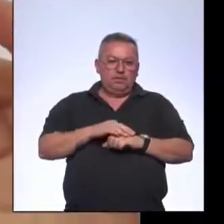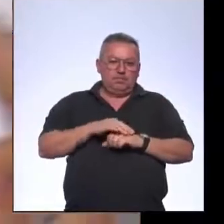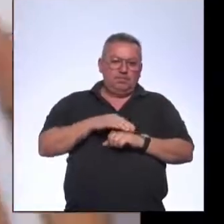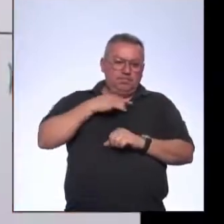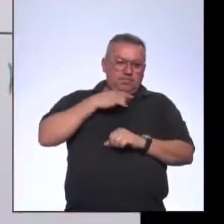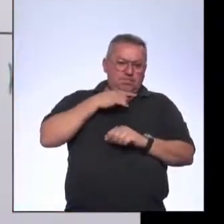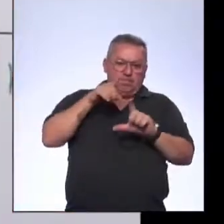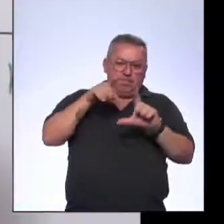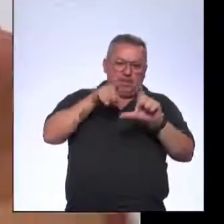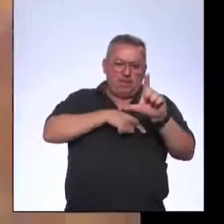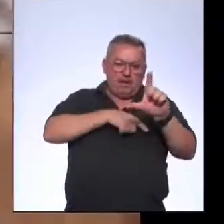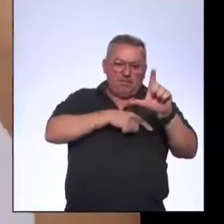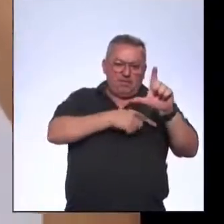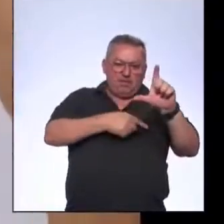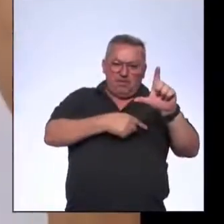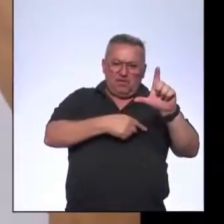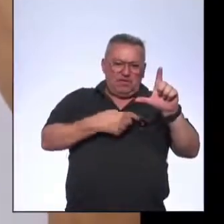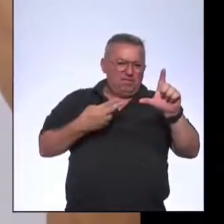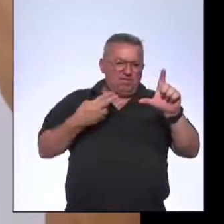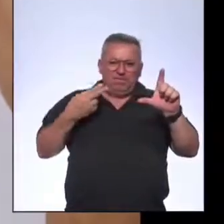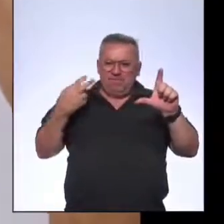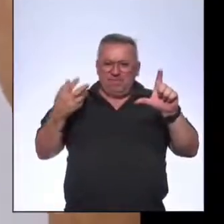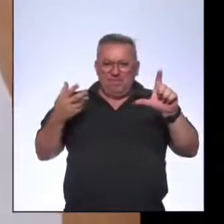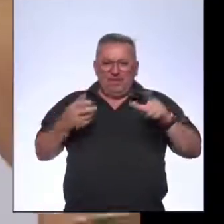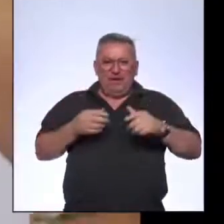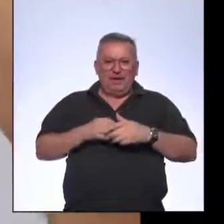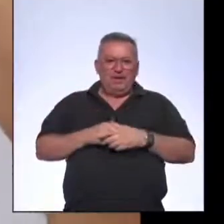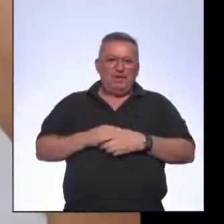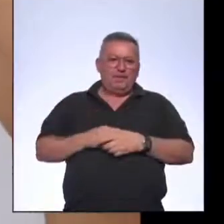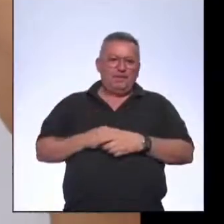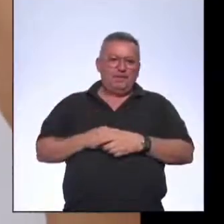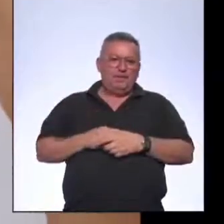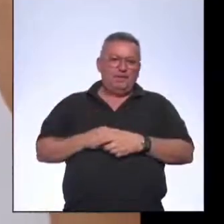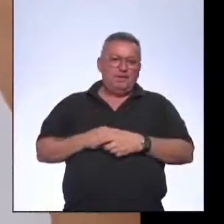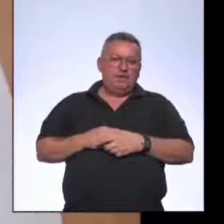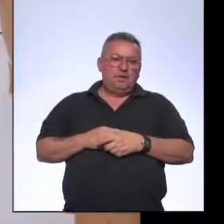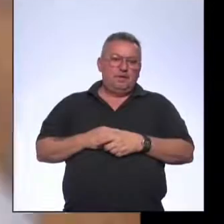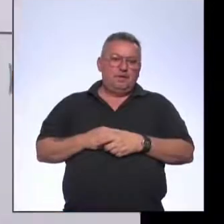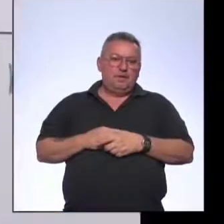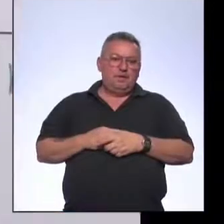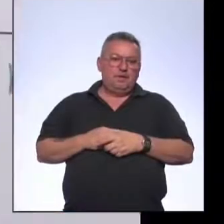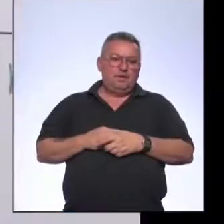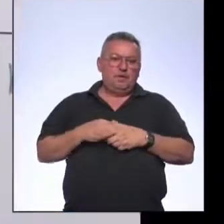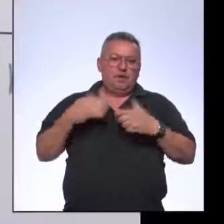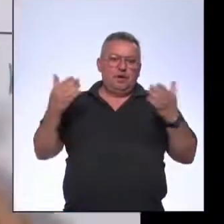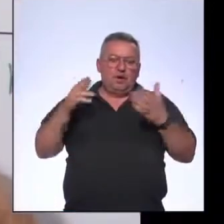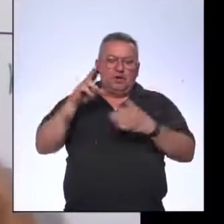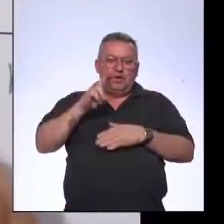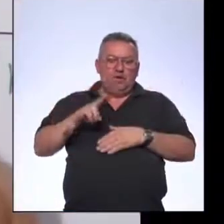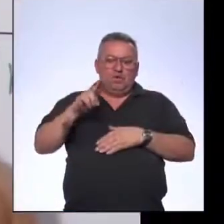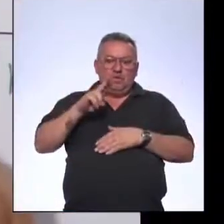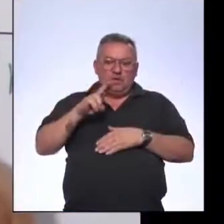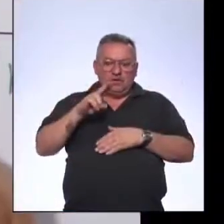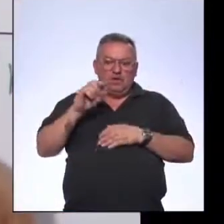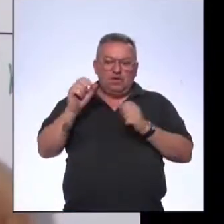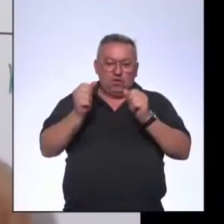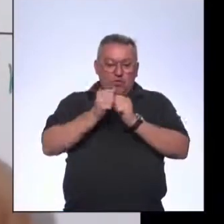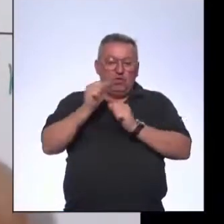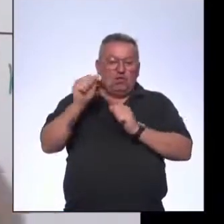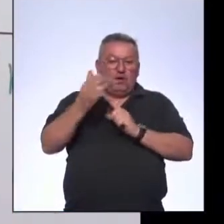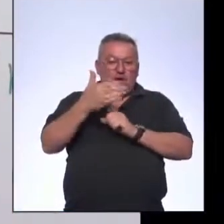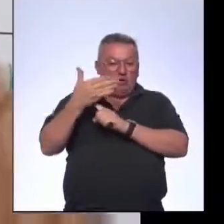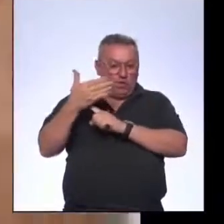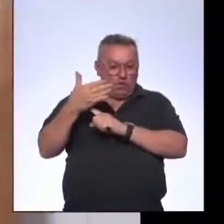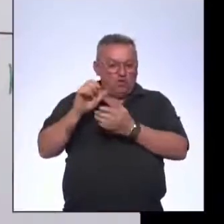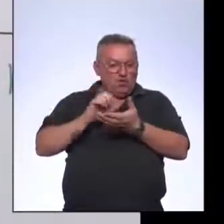ai no mundo não faz sentido é não tem lógica né tudo certo bom agora eu vou fazer o uso da tecnologia com vocês